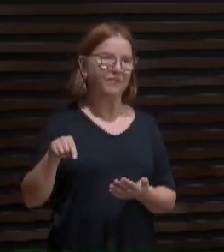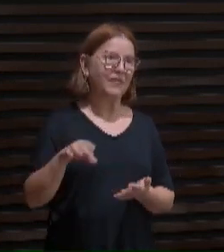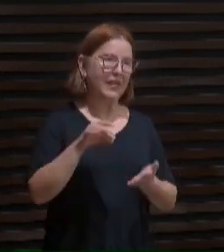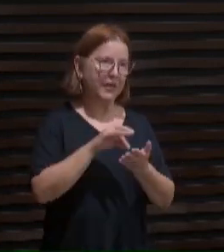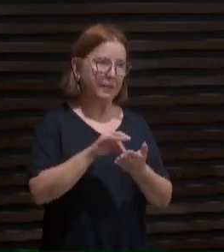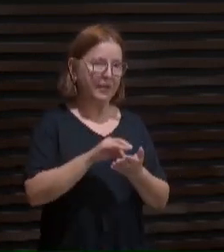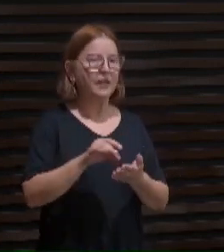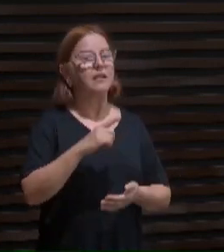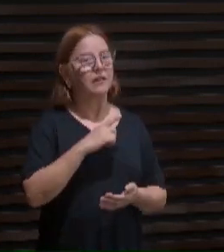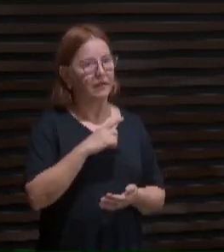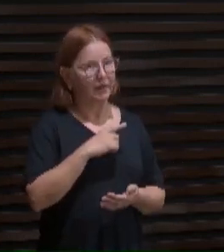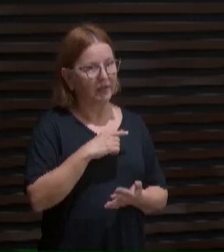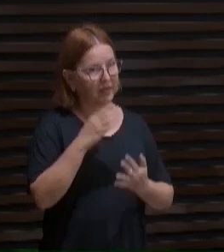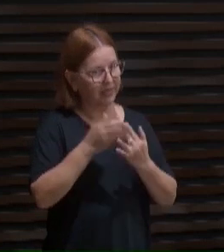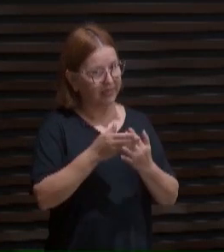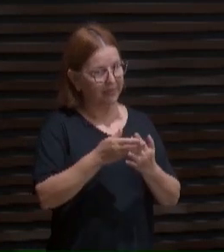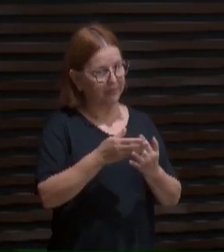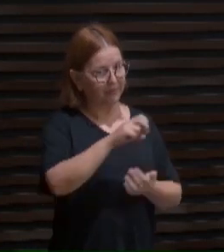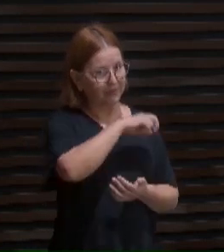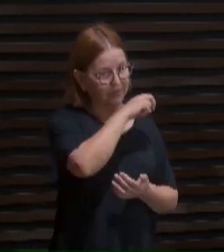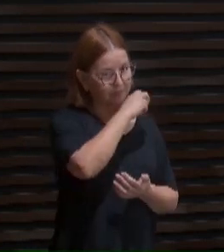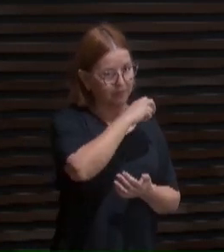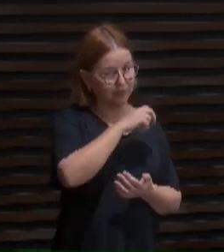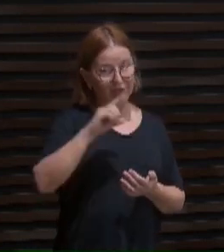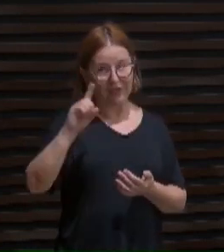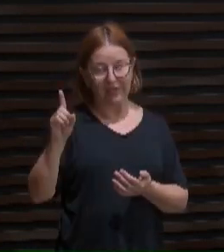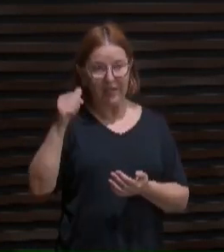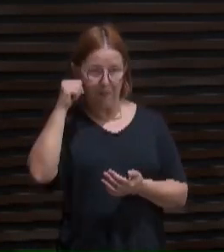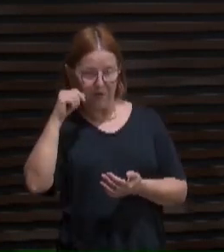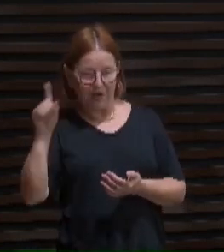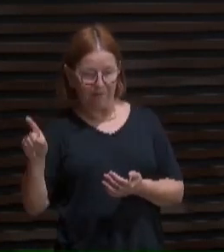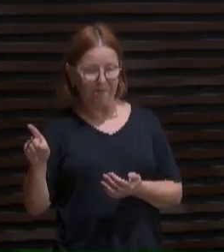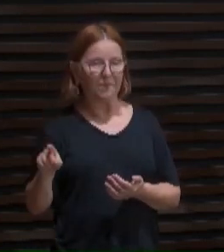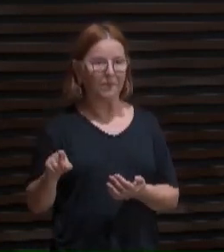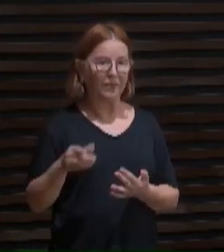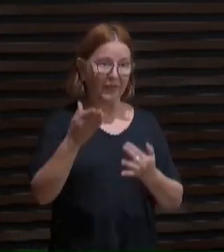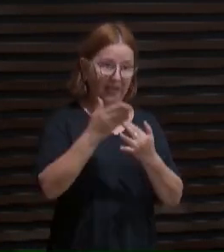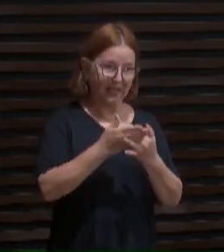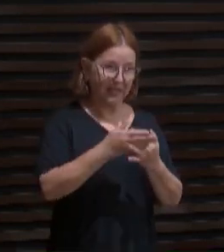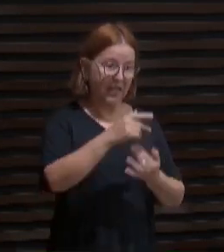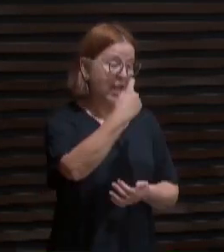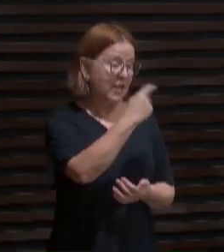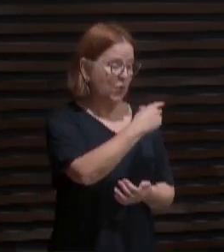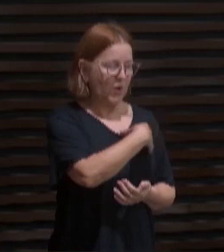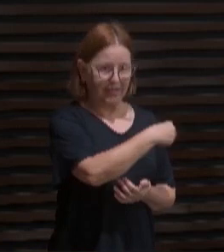existe entre a serpente e a mulher. Entre a